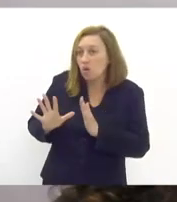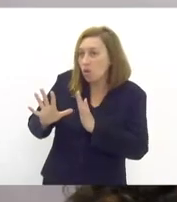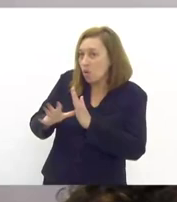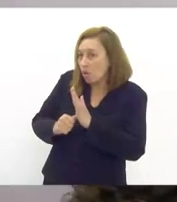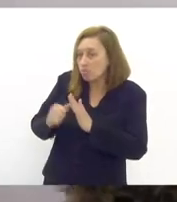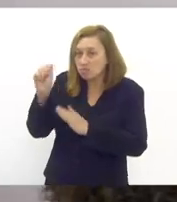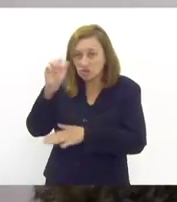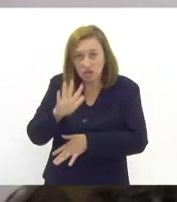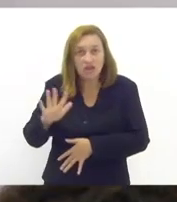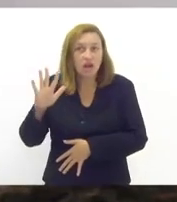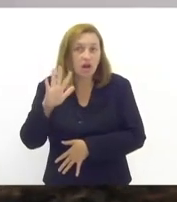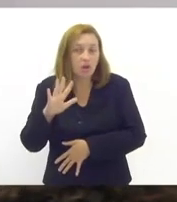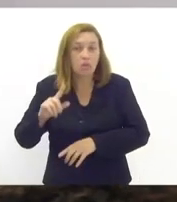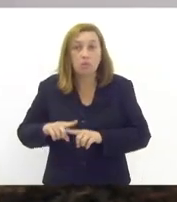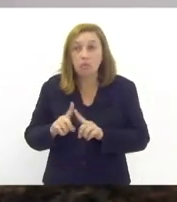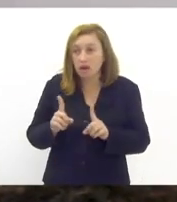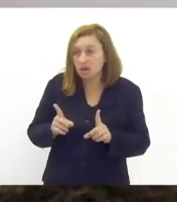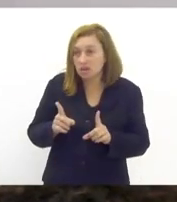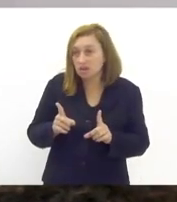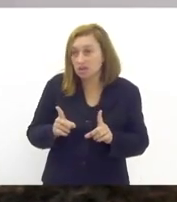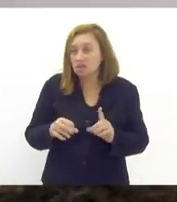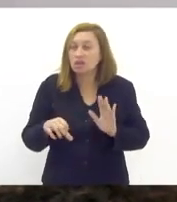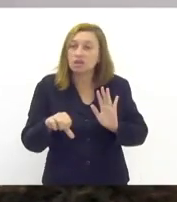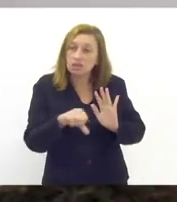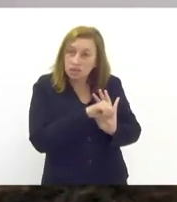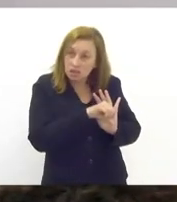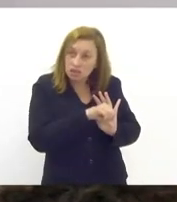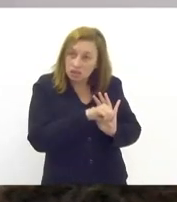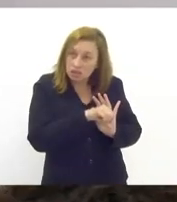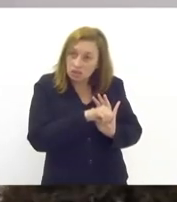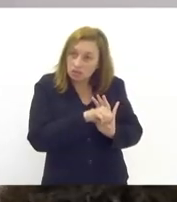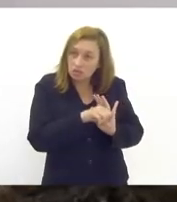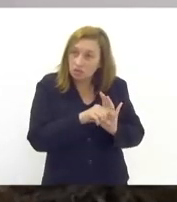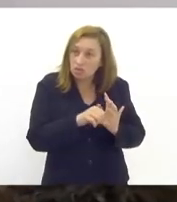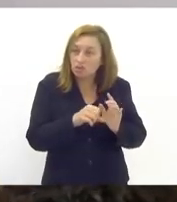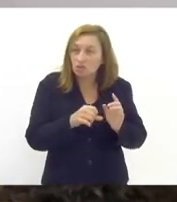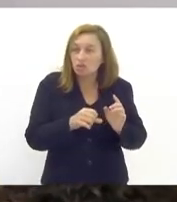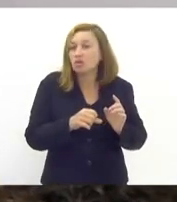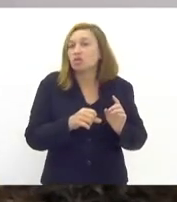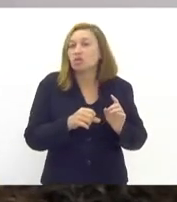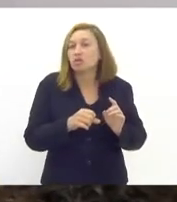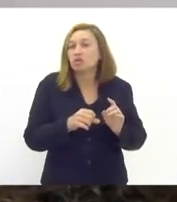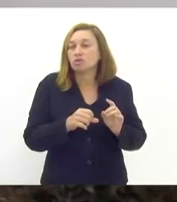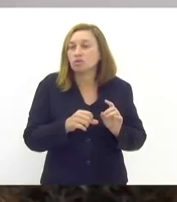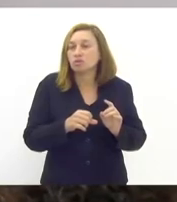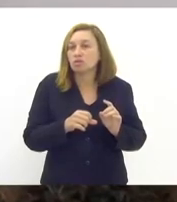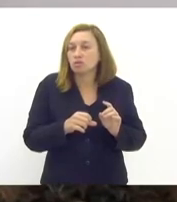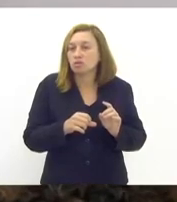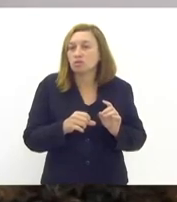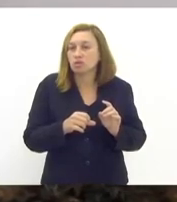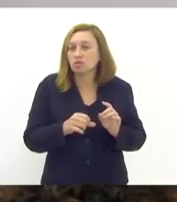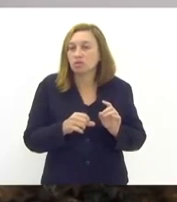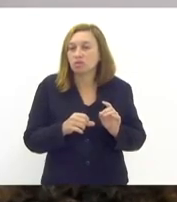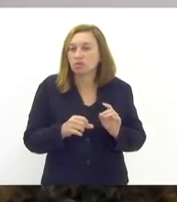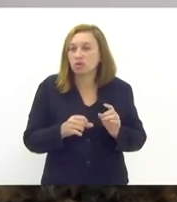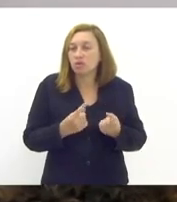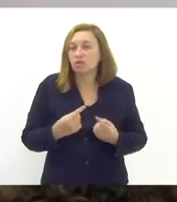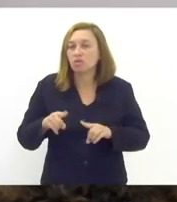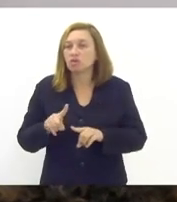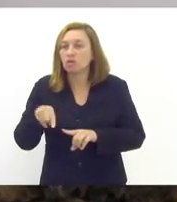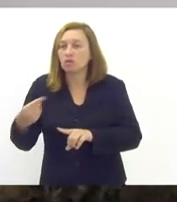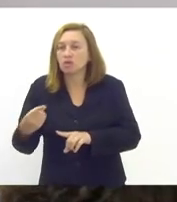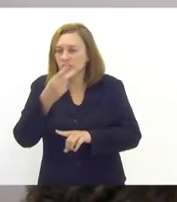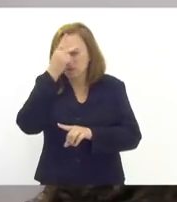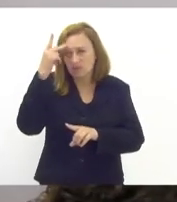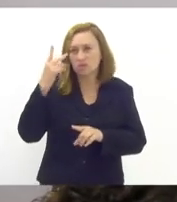roubos em geral, mas crimes cometidos contra o patrimônio de uma determinada pessoa. Entendeu? Então,